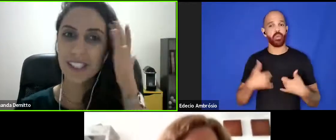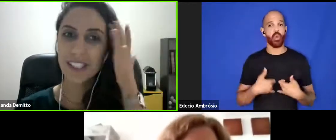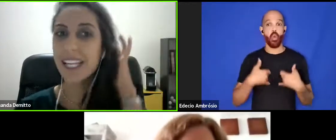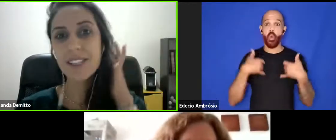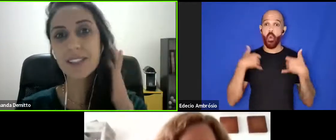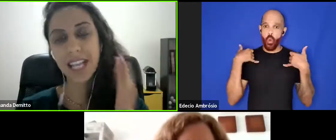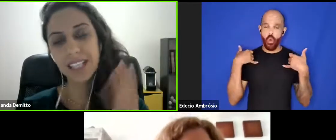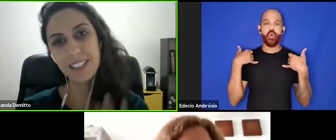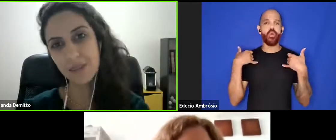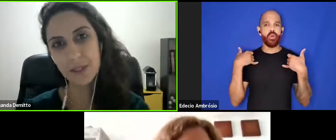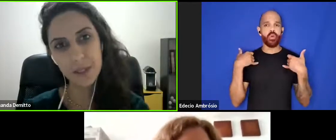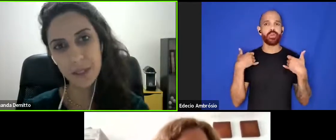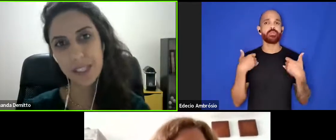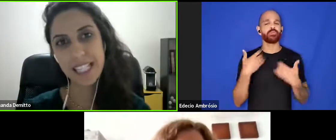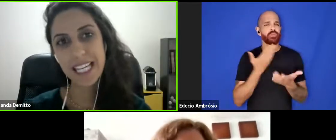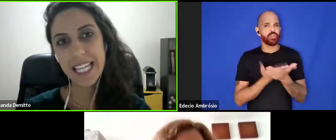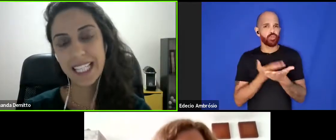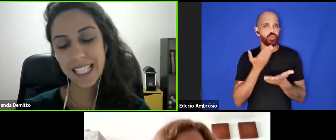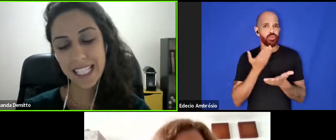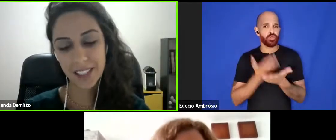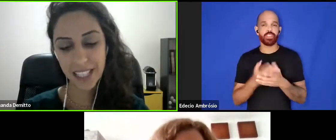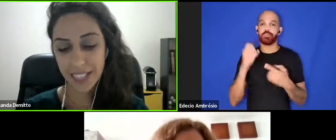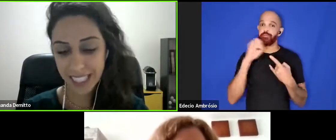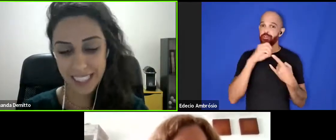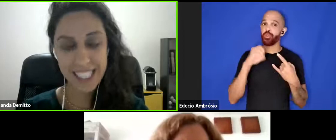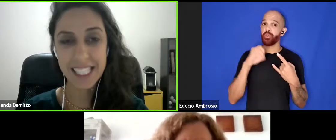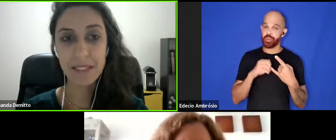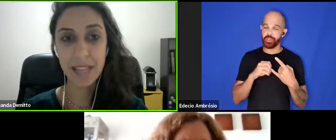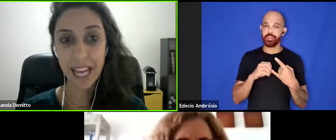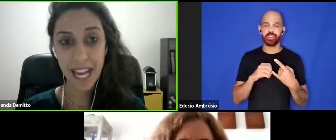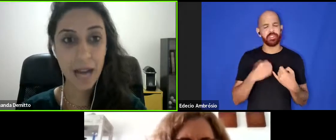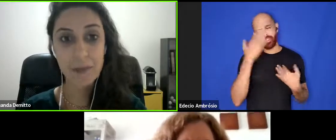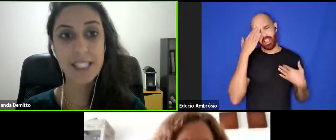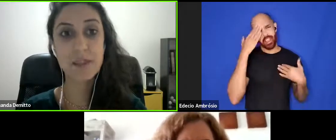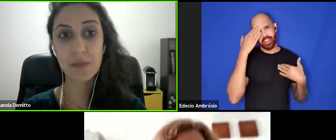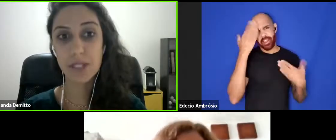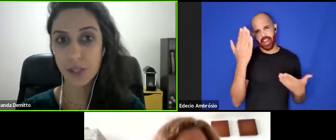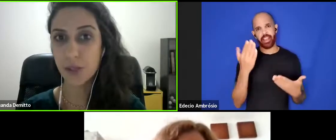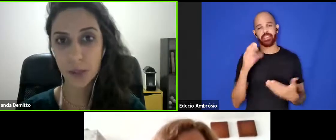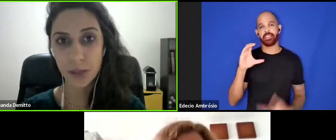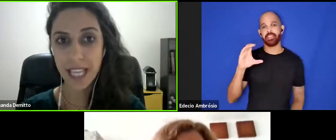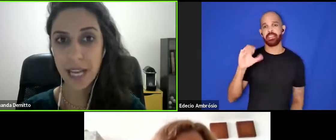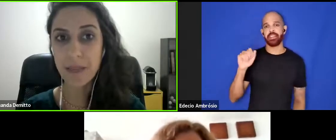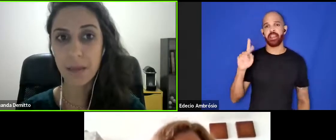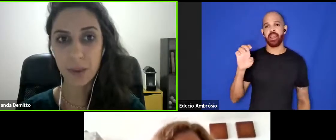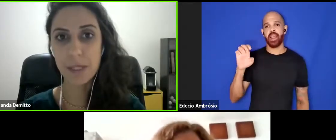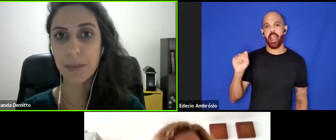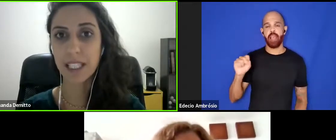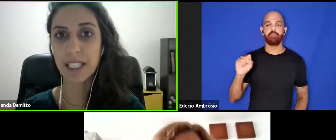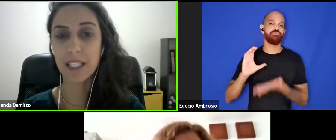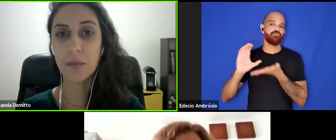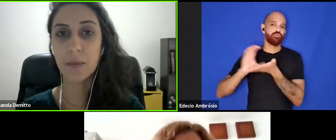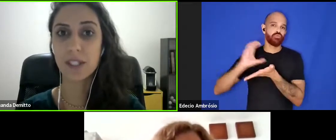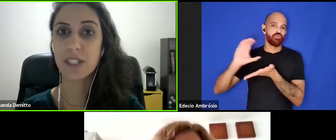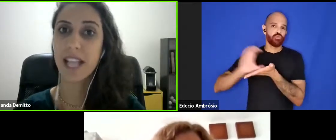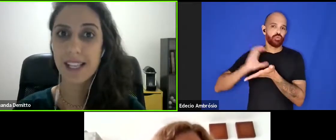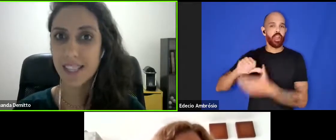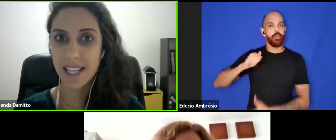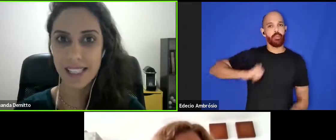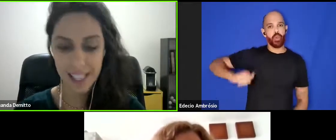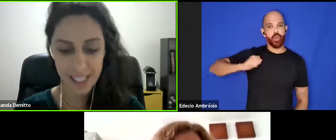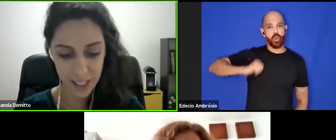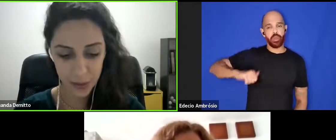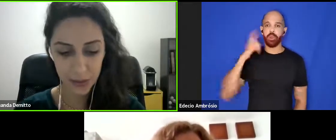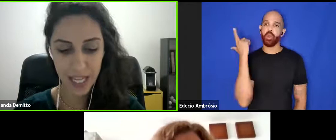me orgulho muito de ter estudado na Fiocruz, e só tenho a agradecer também a CAPES, que subsidiou, né, a minha bolsa para que eu